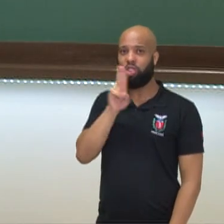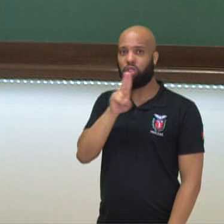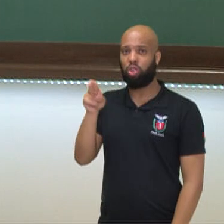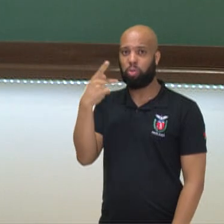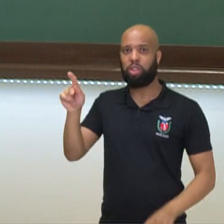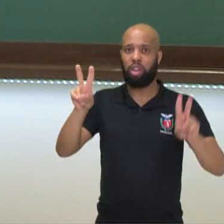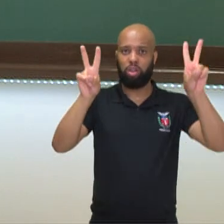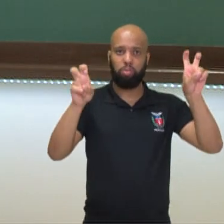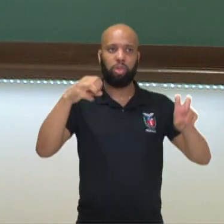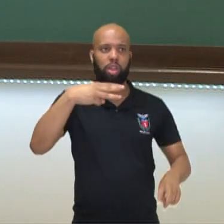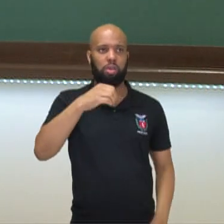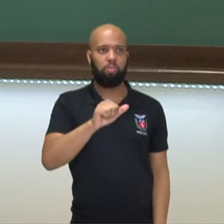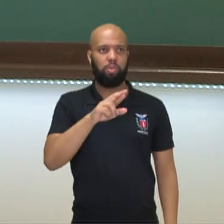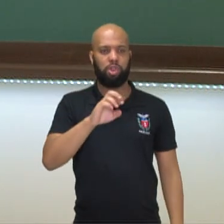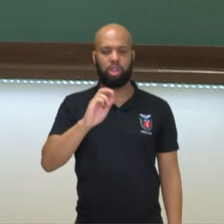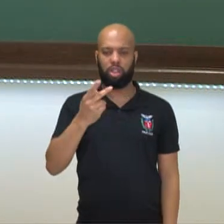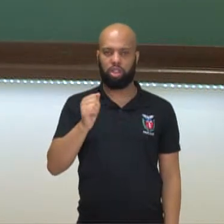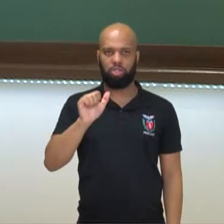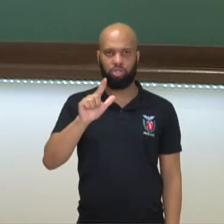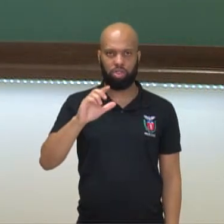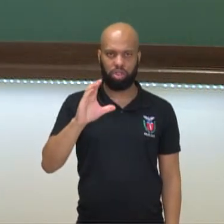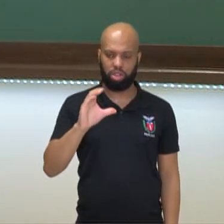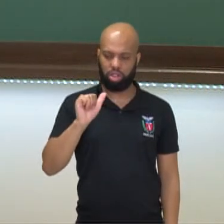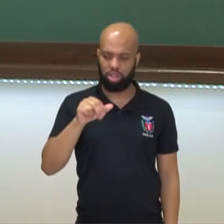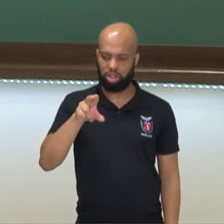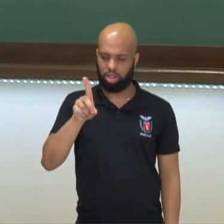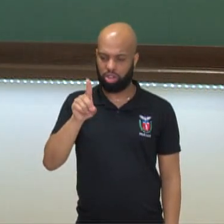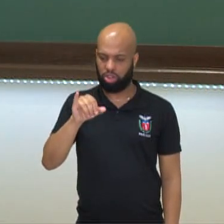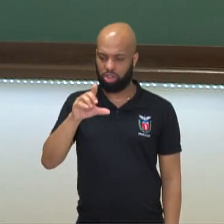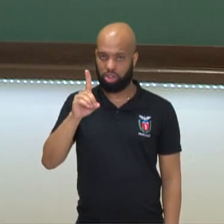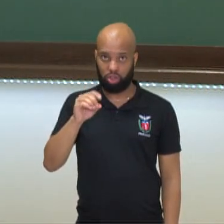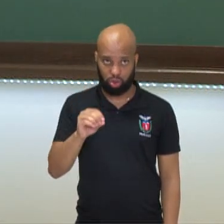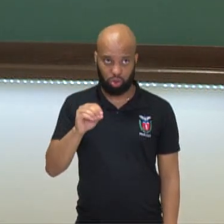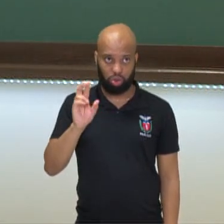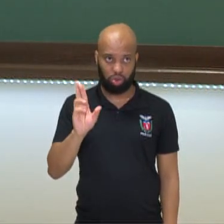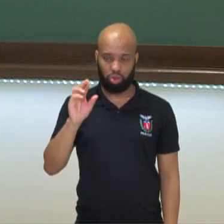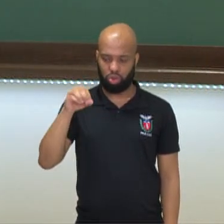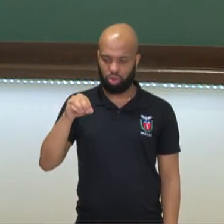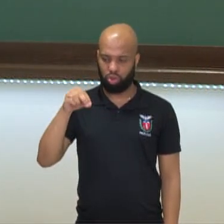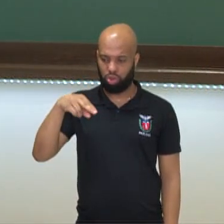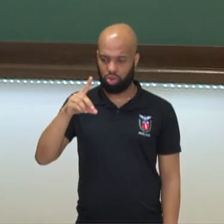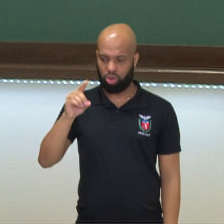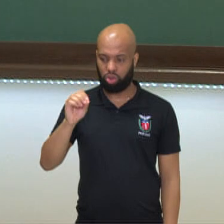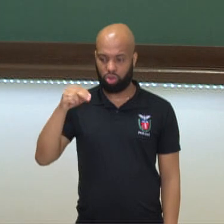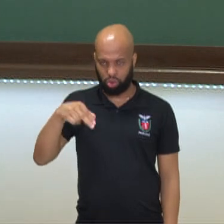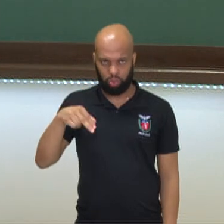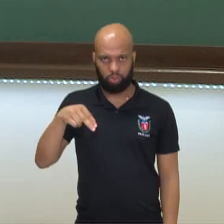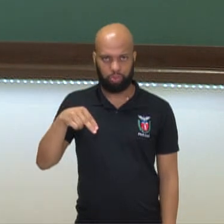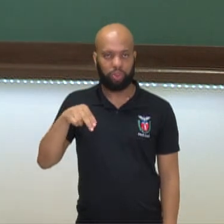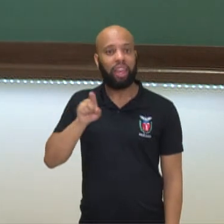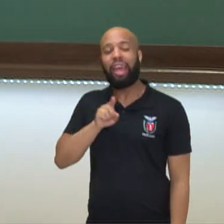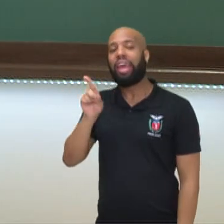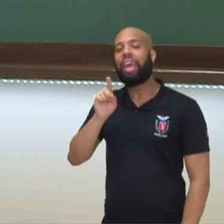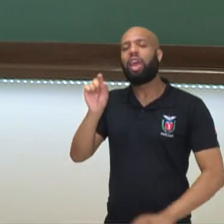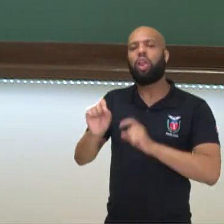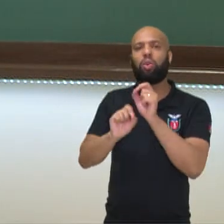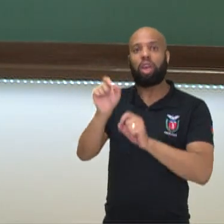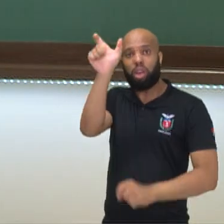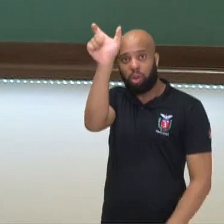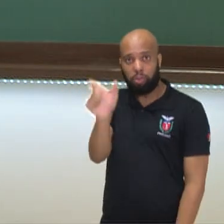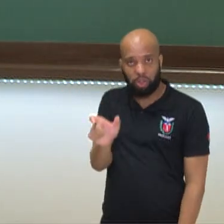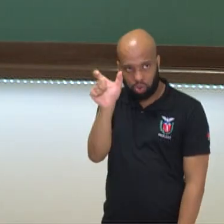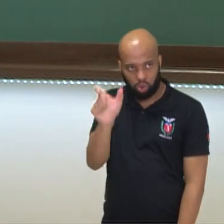importante: Marechal Cândido Rondon. Não a cidade do Oeste Paranaense, mas tem esse nome em homenagem a ele, mas a pessoa